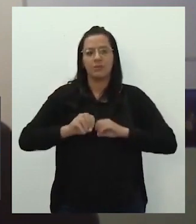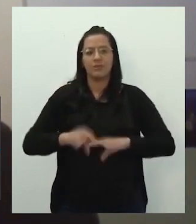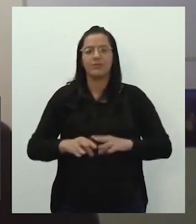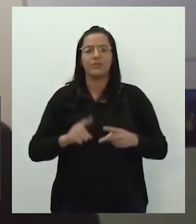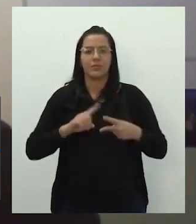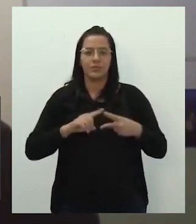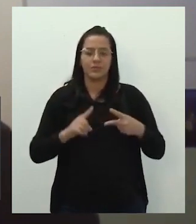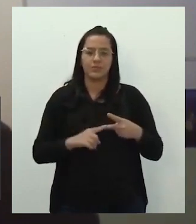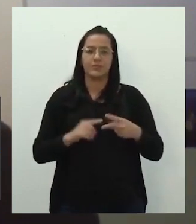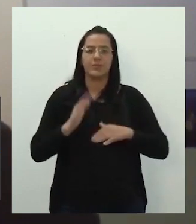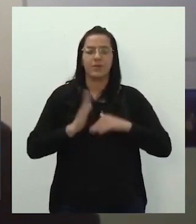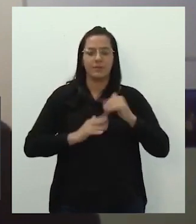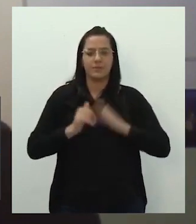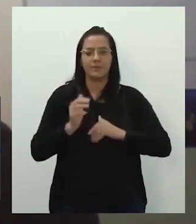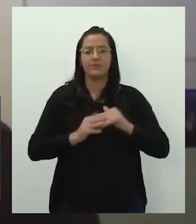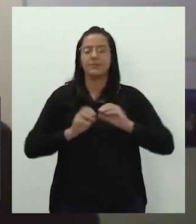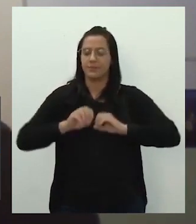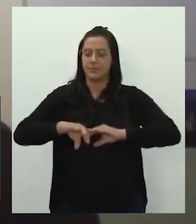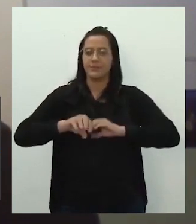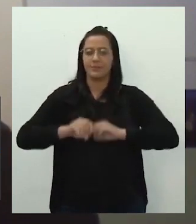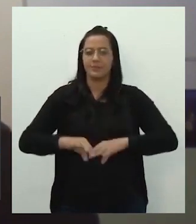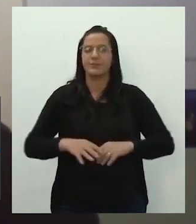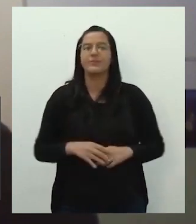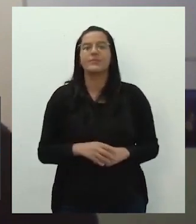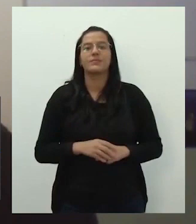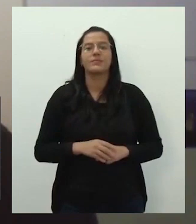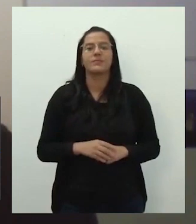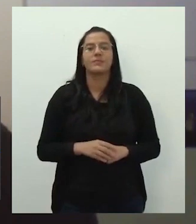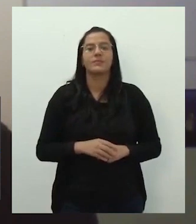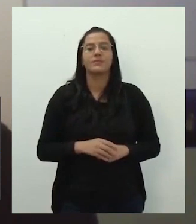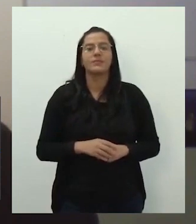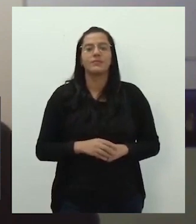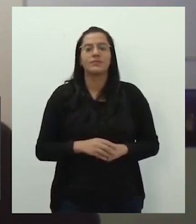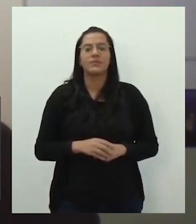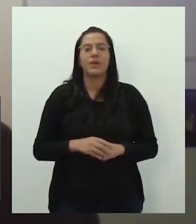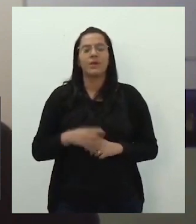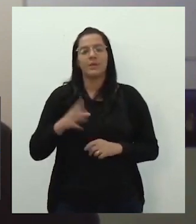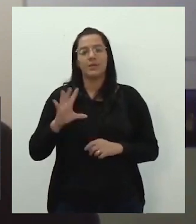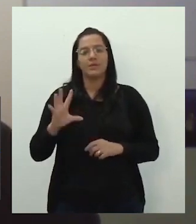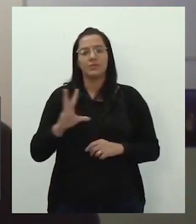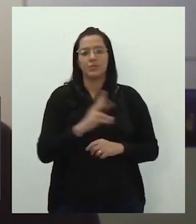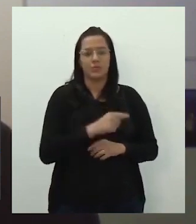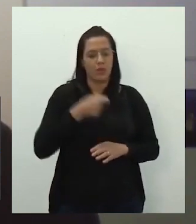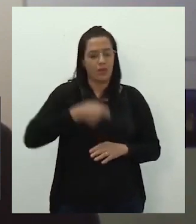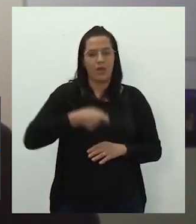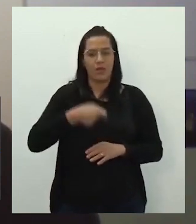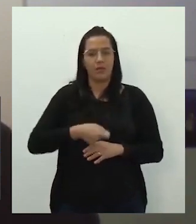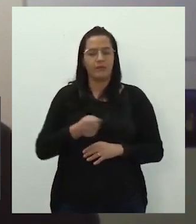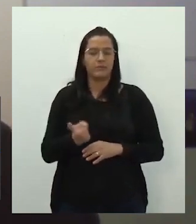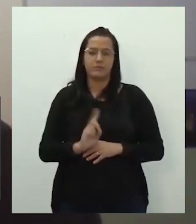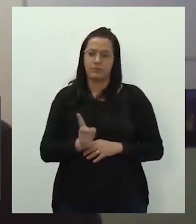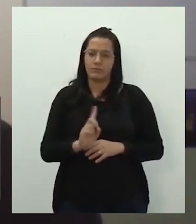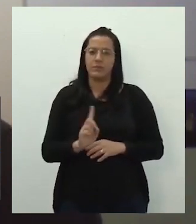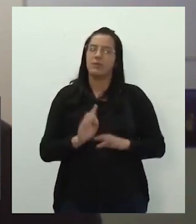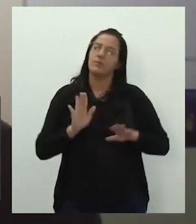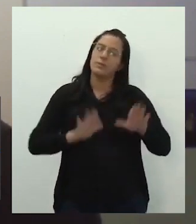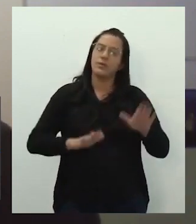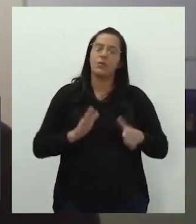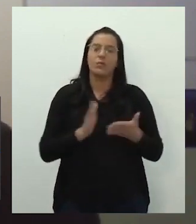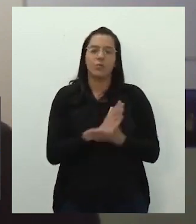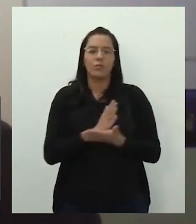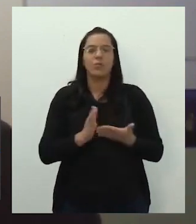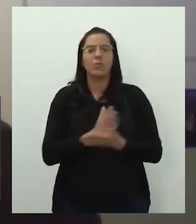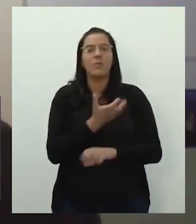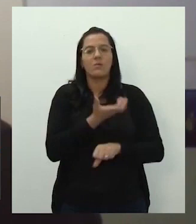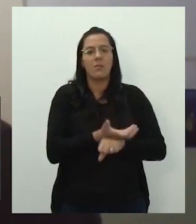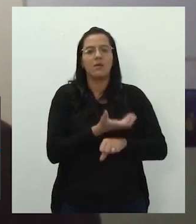por habilidade, que foi dado na média, em especial em física, né? Mas isso não é regra, né? Tem matéria que precisou de